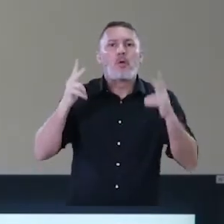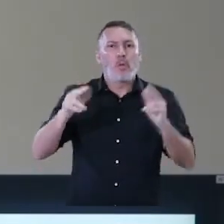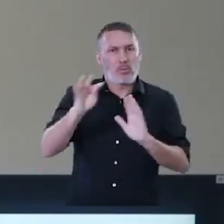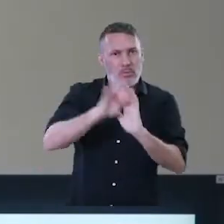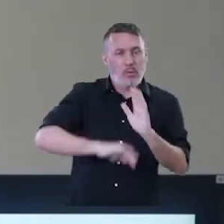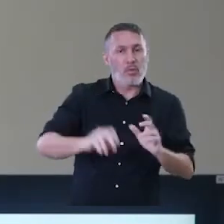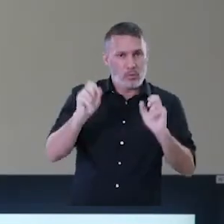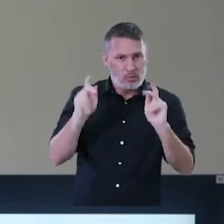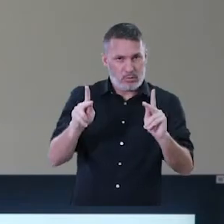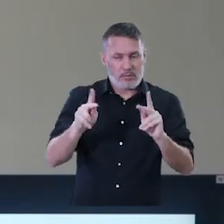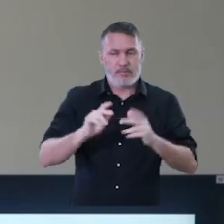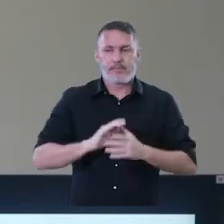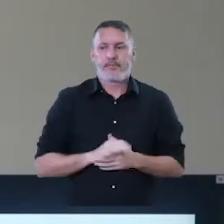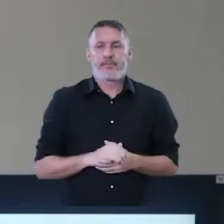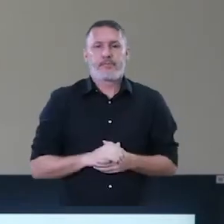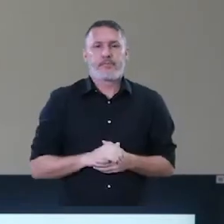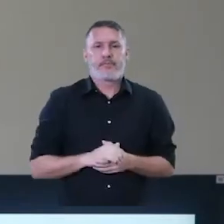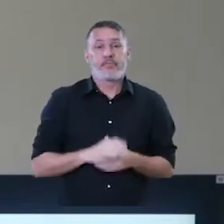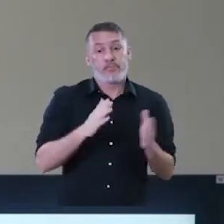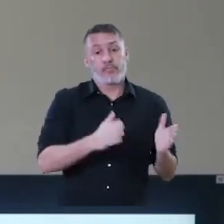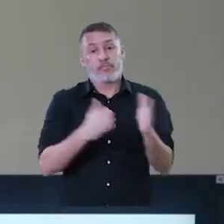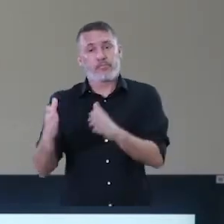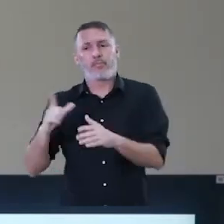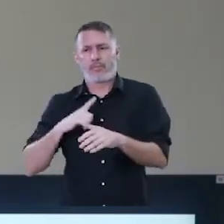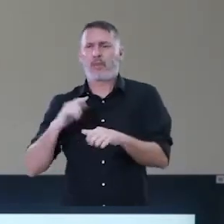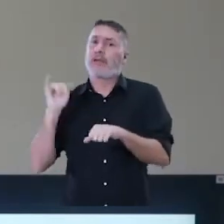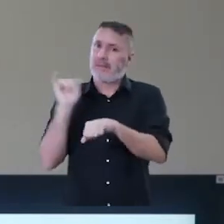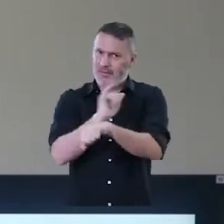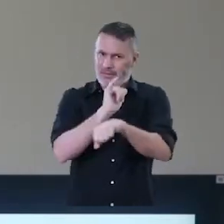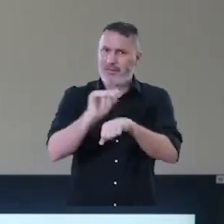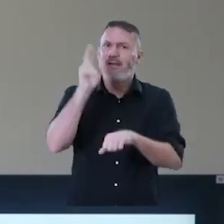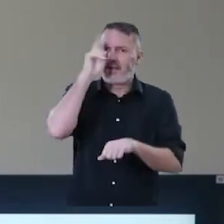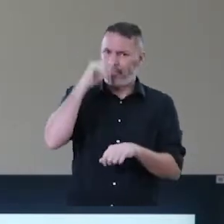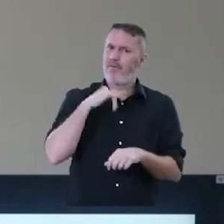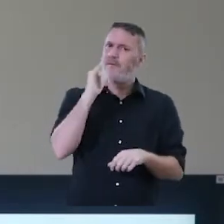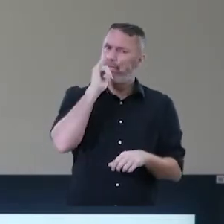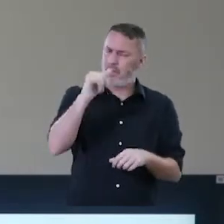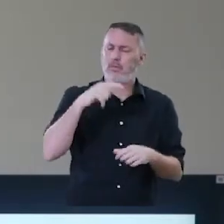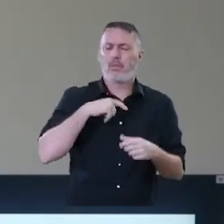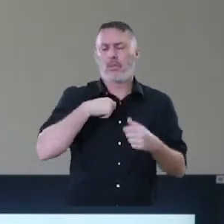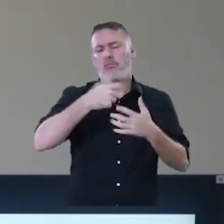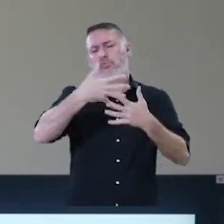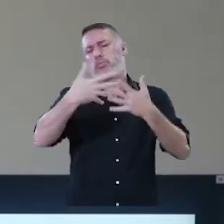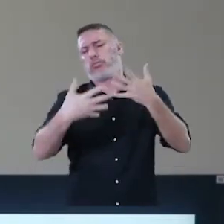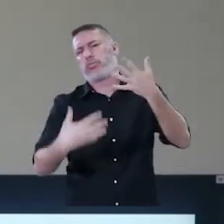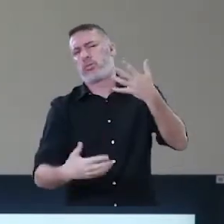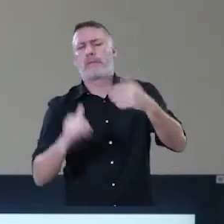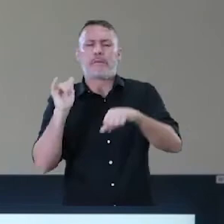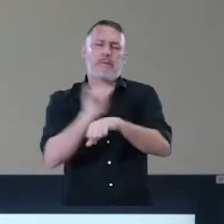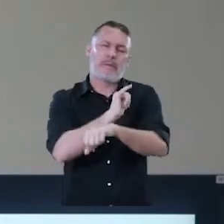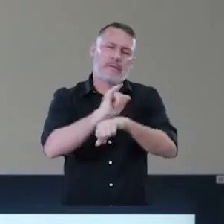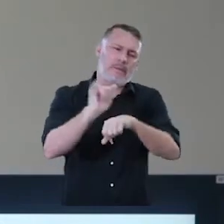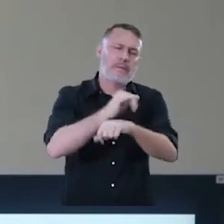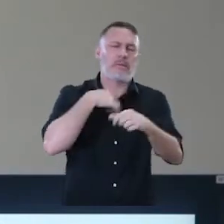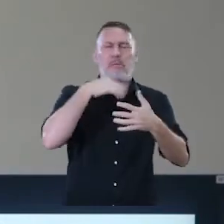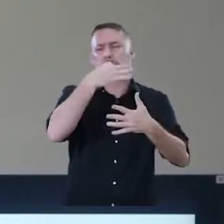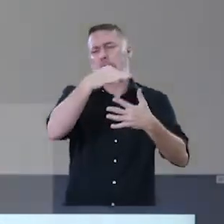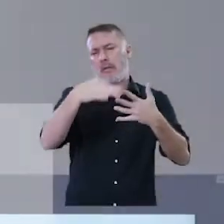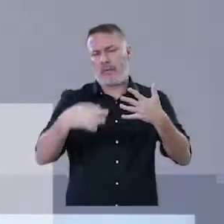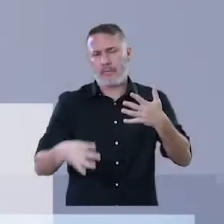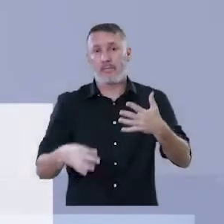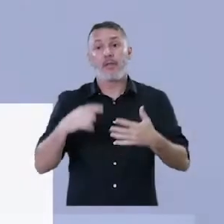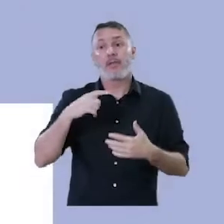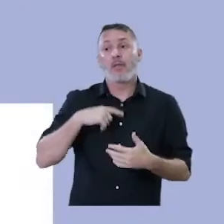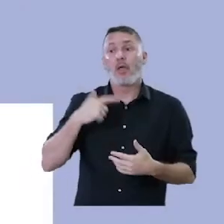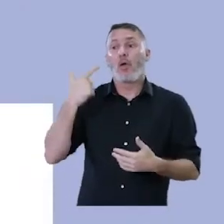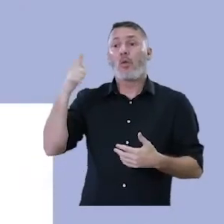que foram trabalhada no filme. Ok? Outra estratégia, são várias, eu falei com vocês que a lista é enorme. A